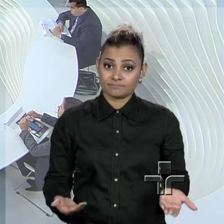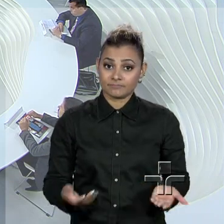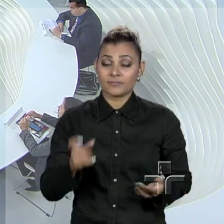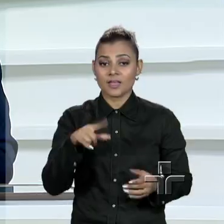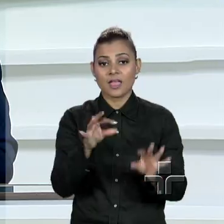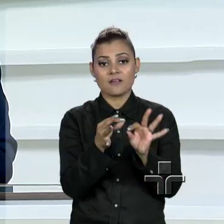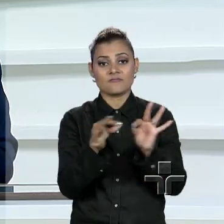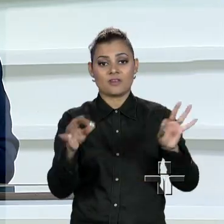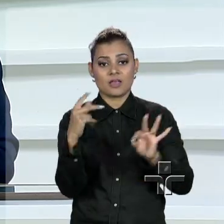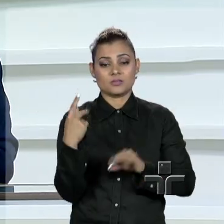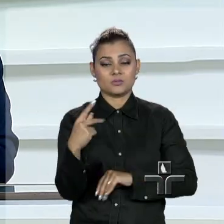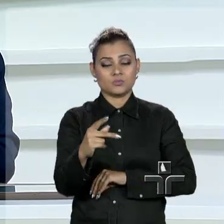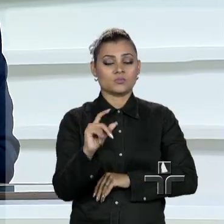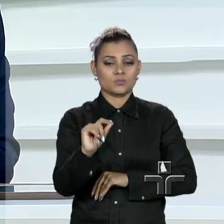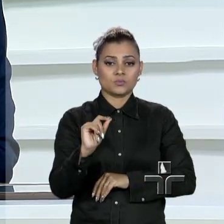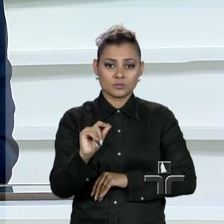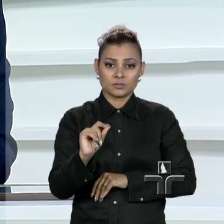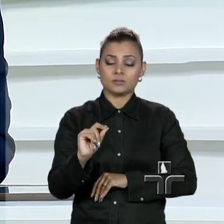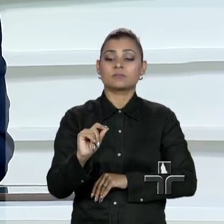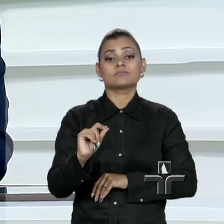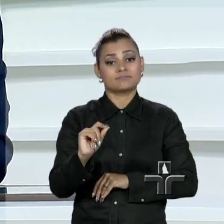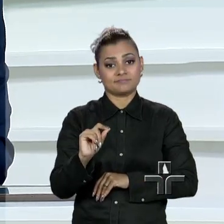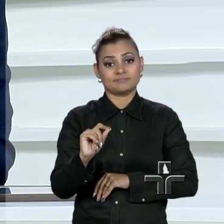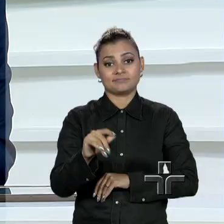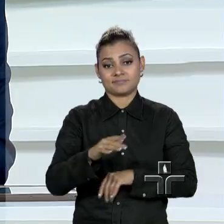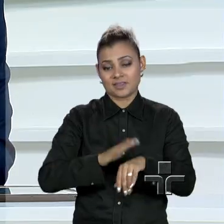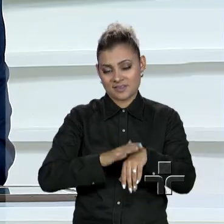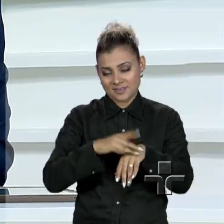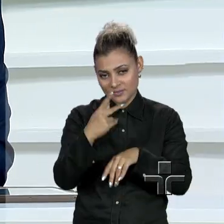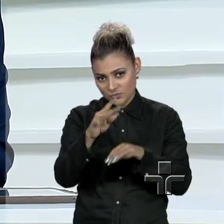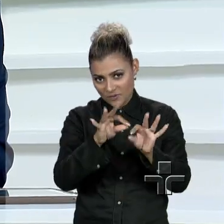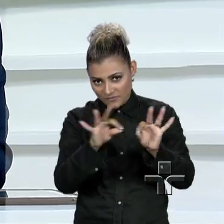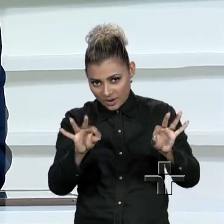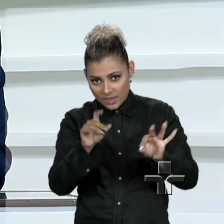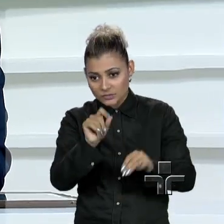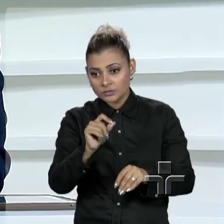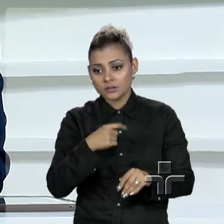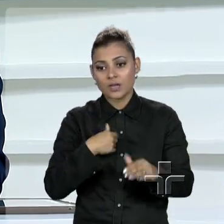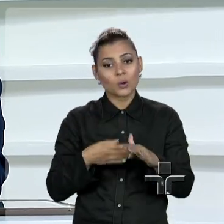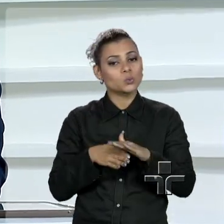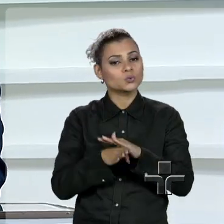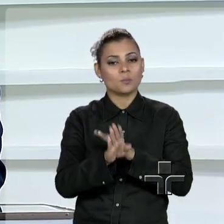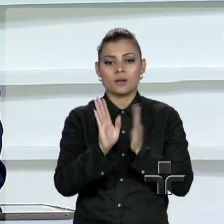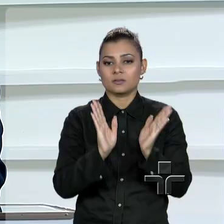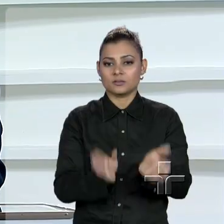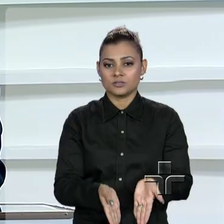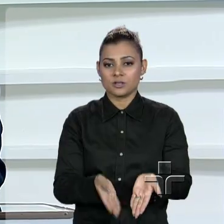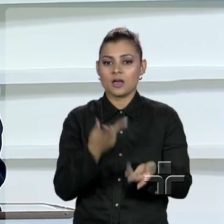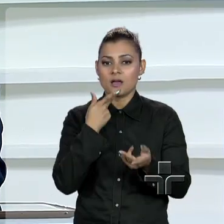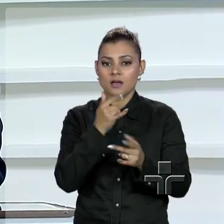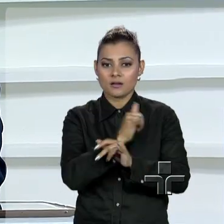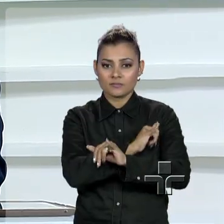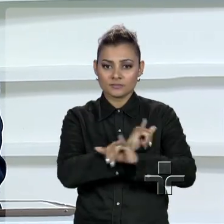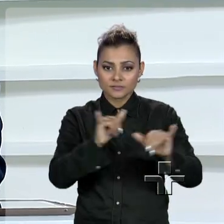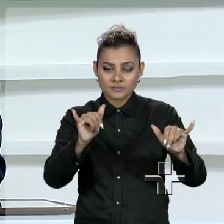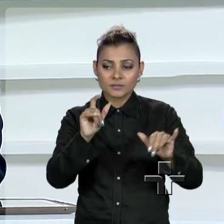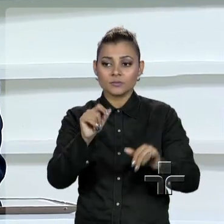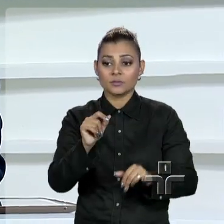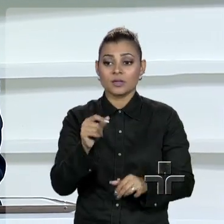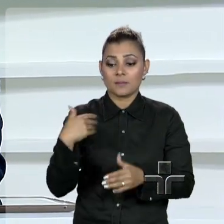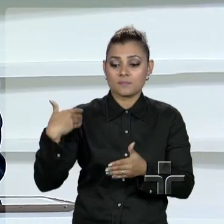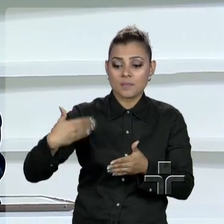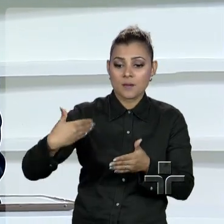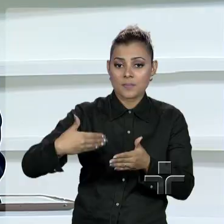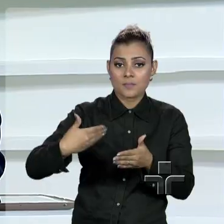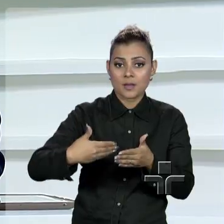frase sua, que o senhor costumava dizer que no primeiro dia de governo já